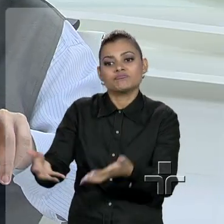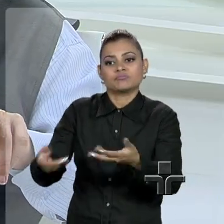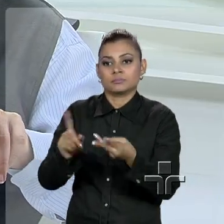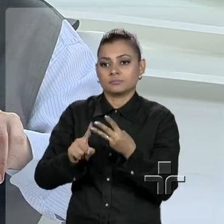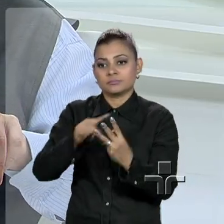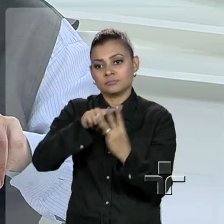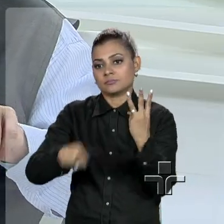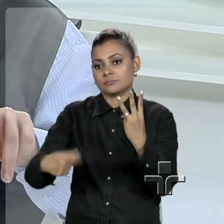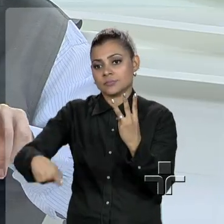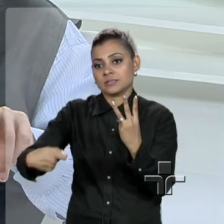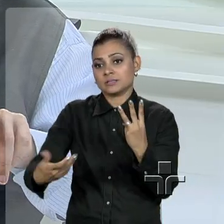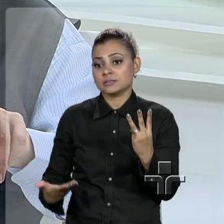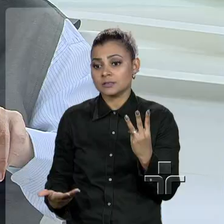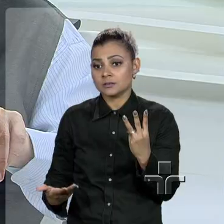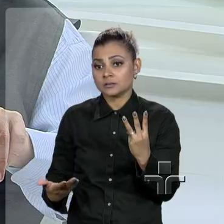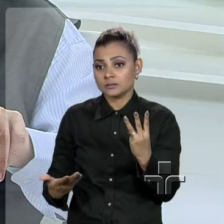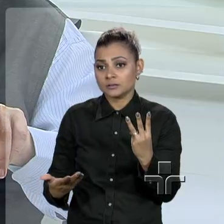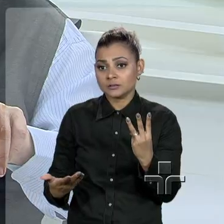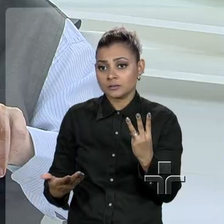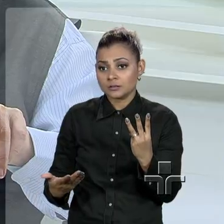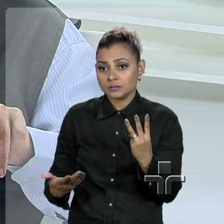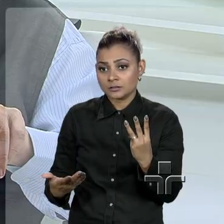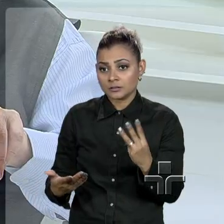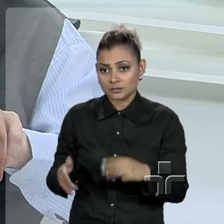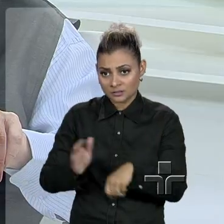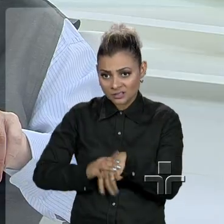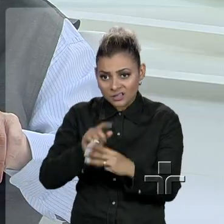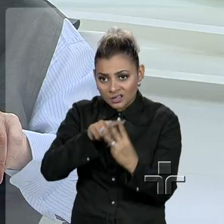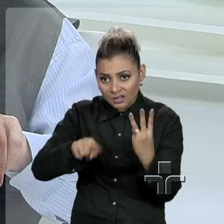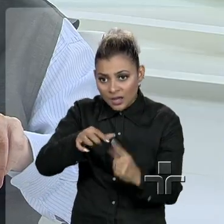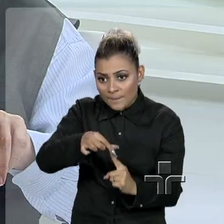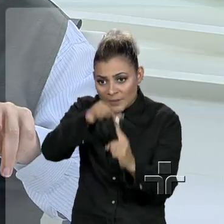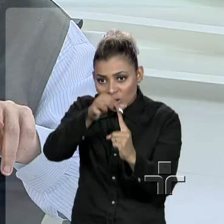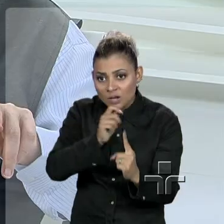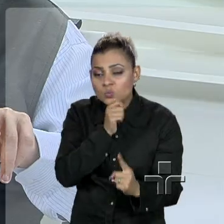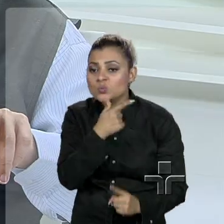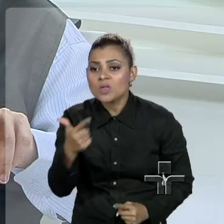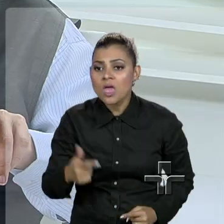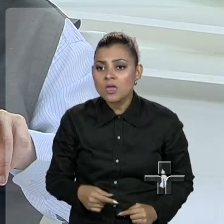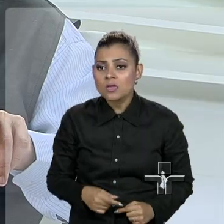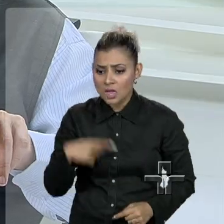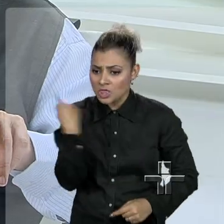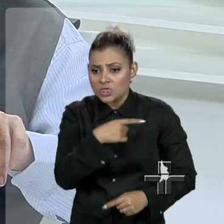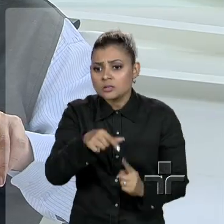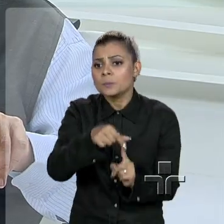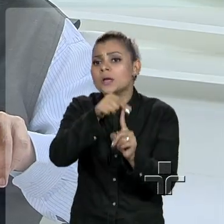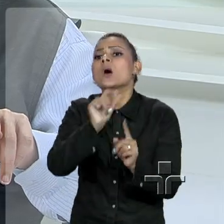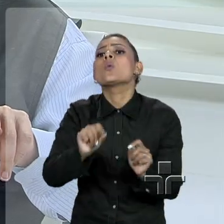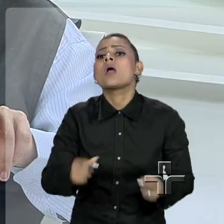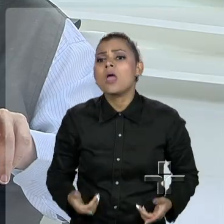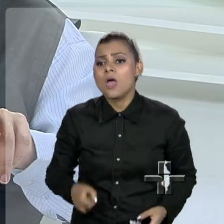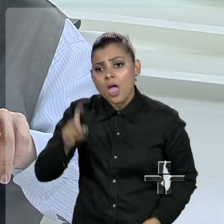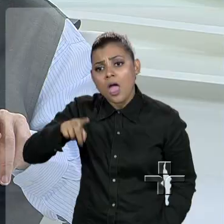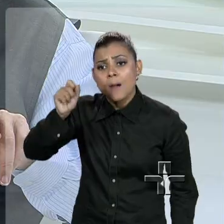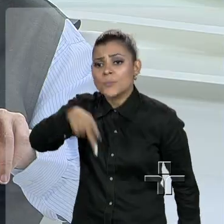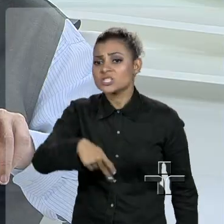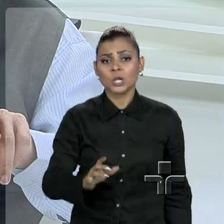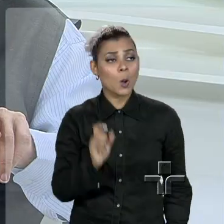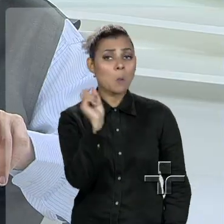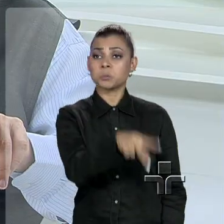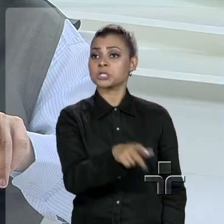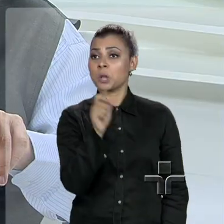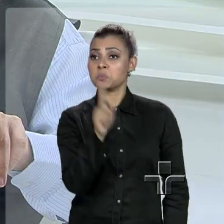olhar, nenhum dos 3 tem prioridade. Qual é a nossa prioridade? A aposentadoria.